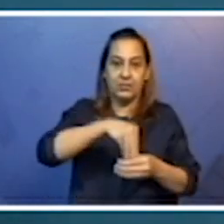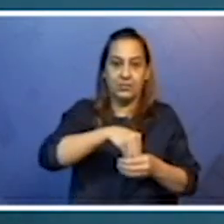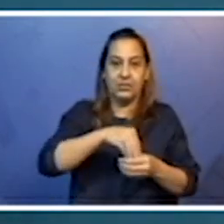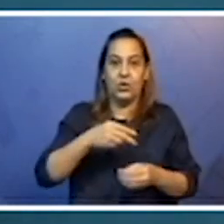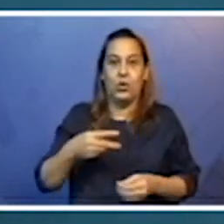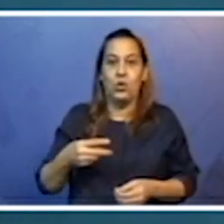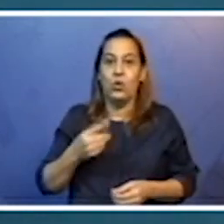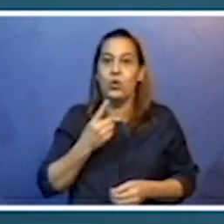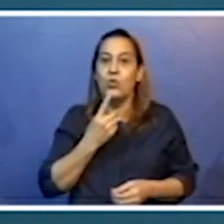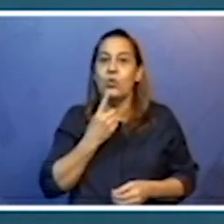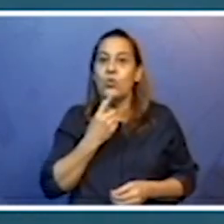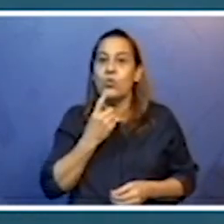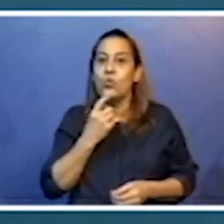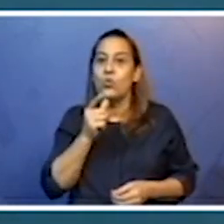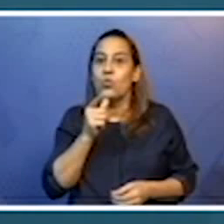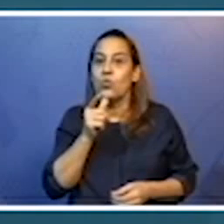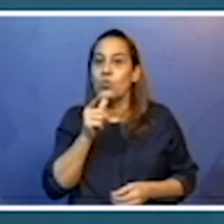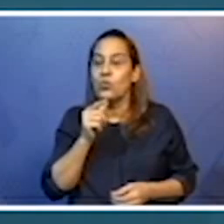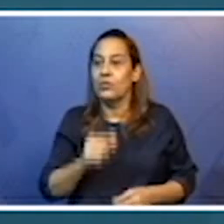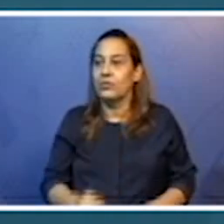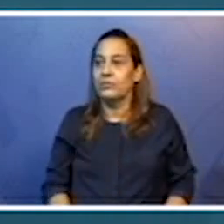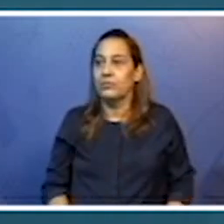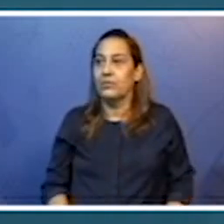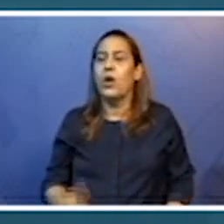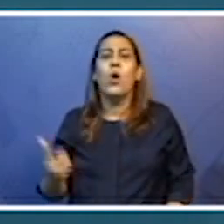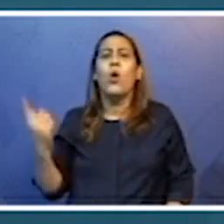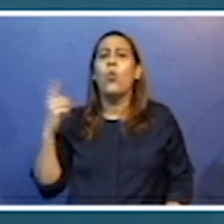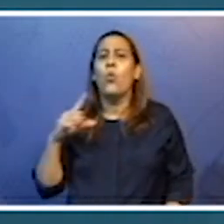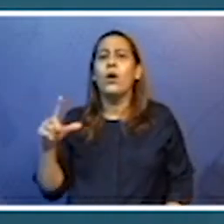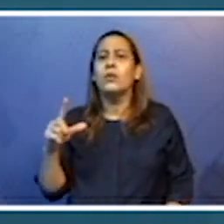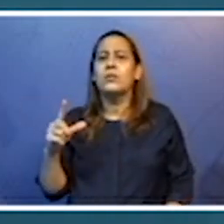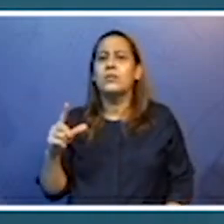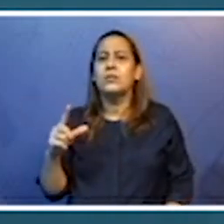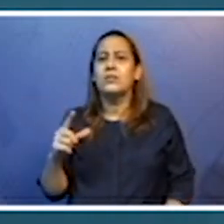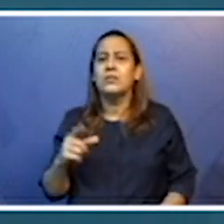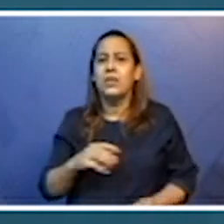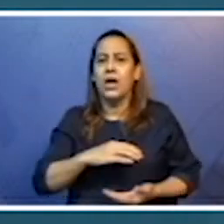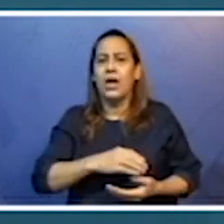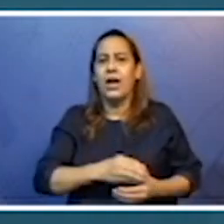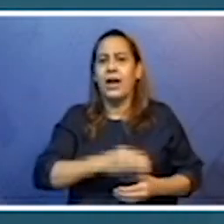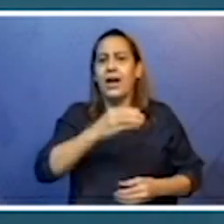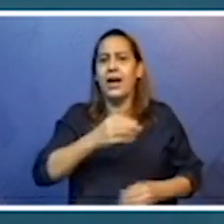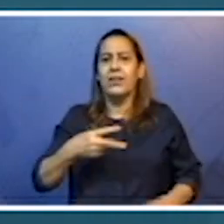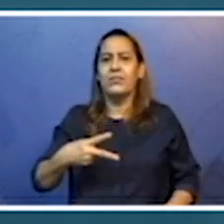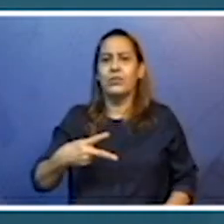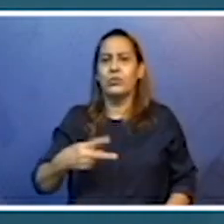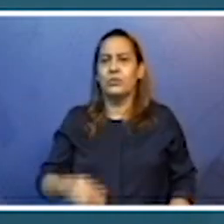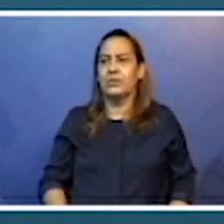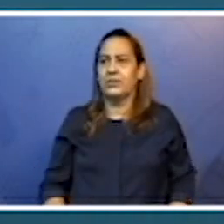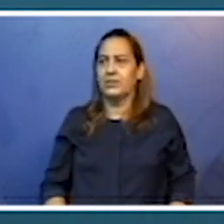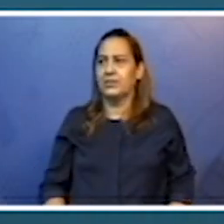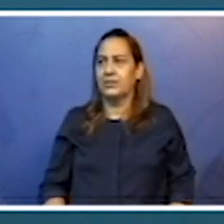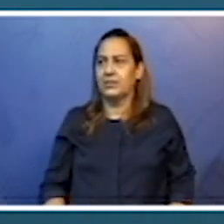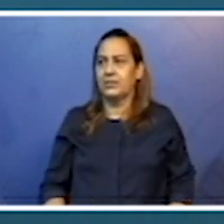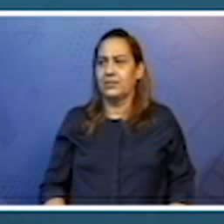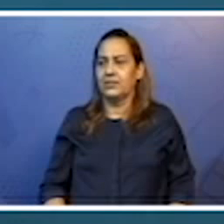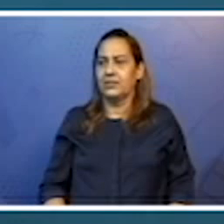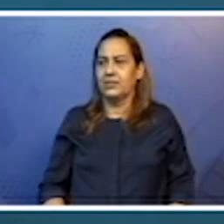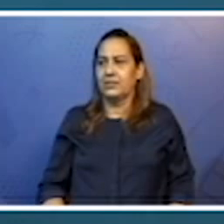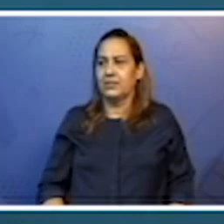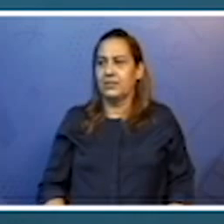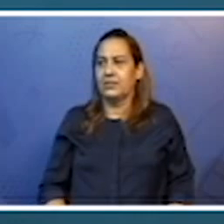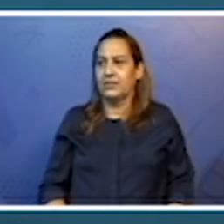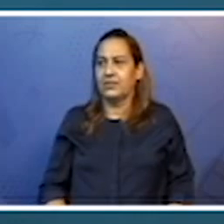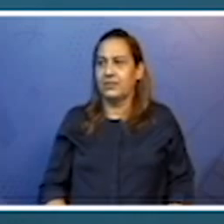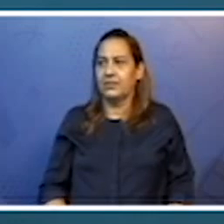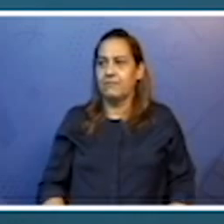Quantas vezes eu tenho que encher o recipiente 2 para acabar com o recipiente